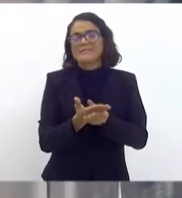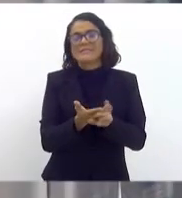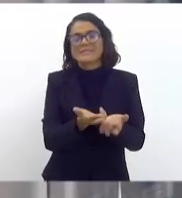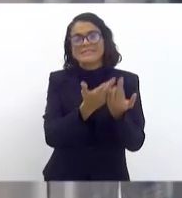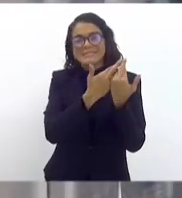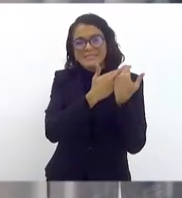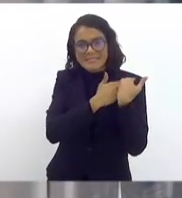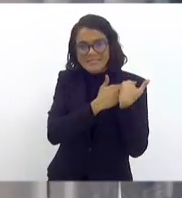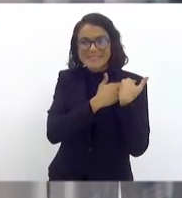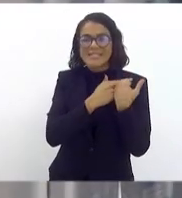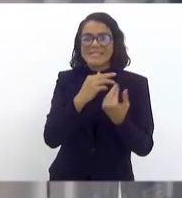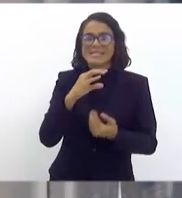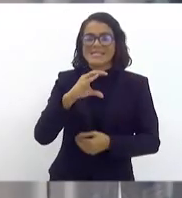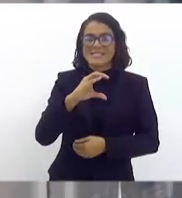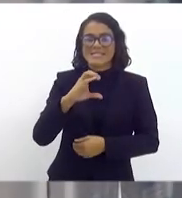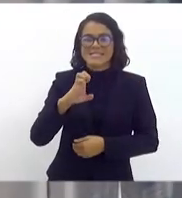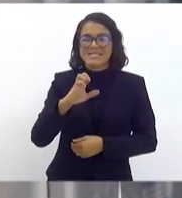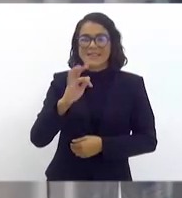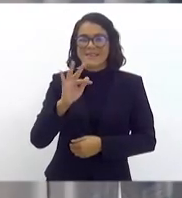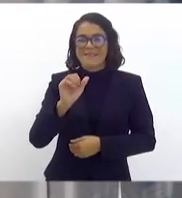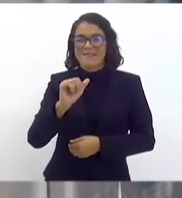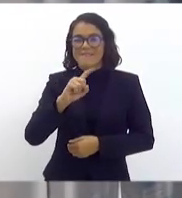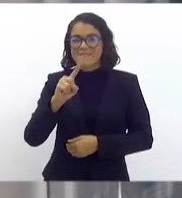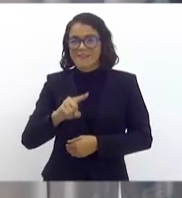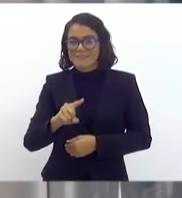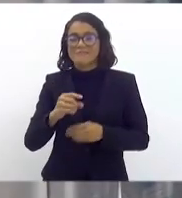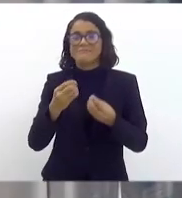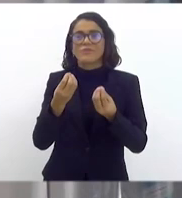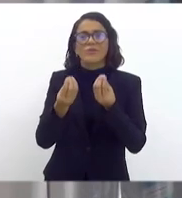responsabilidade da Cefaz, se há